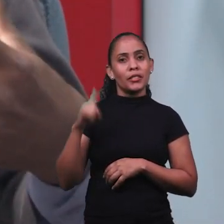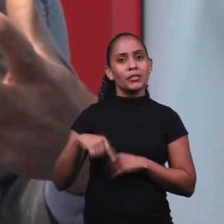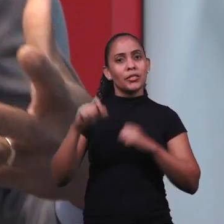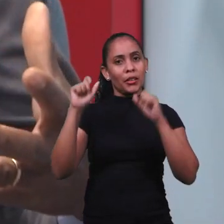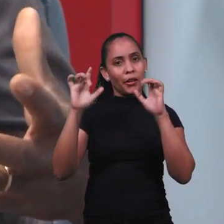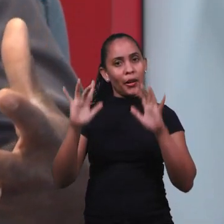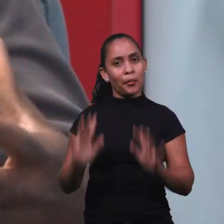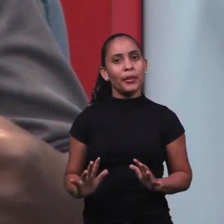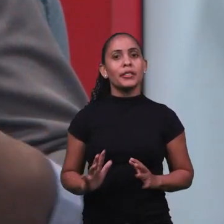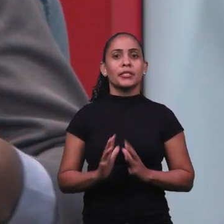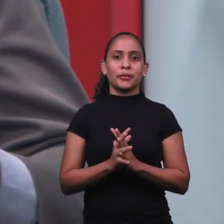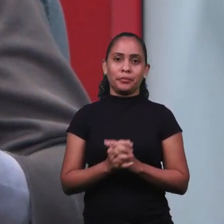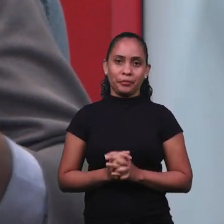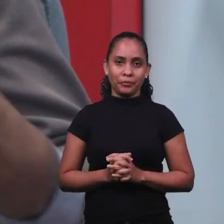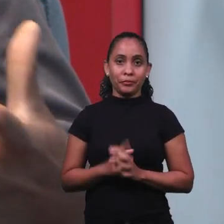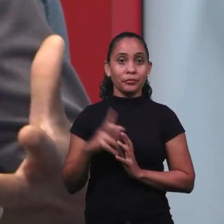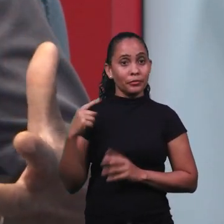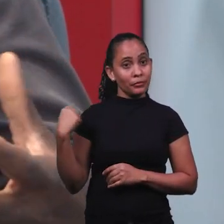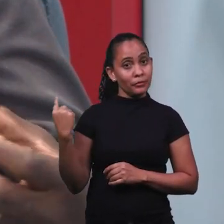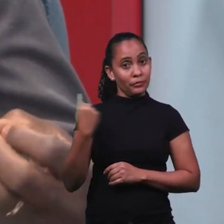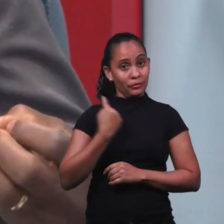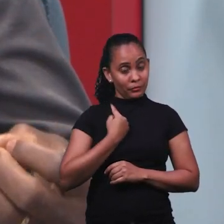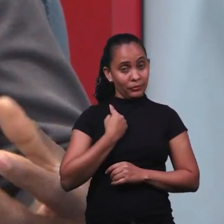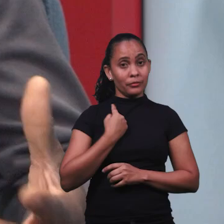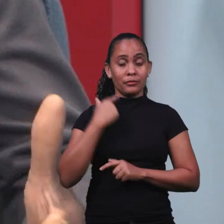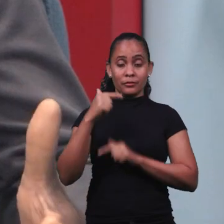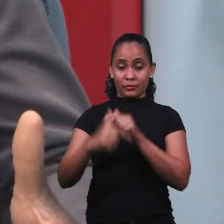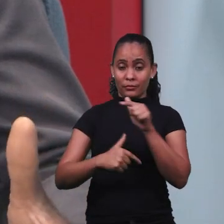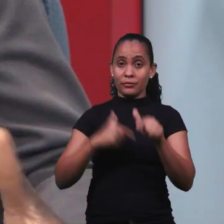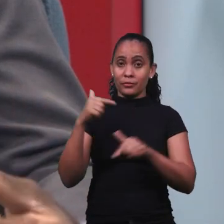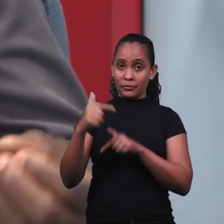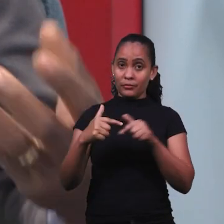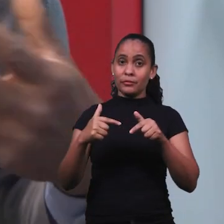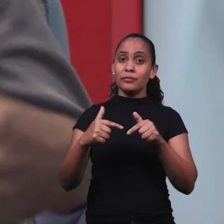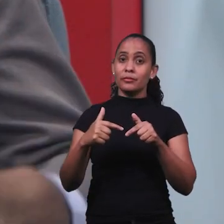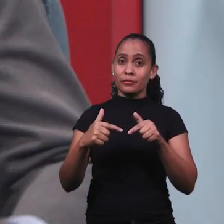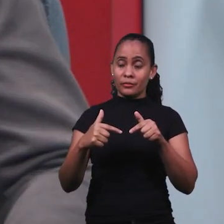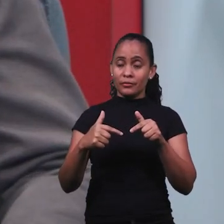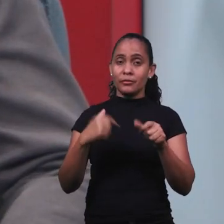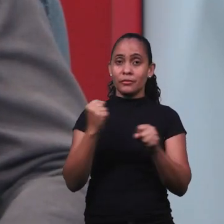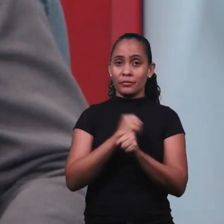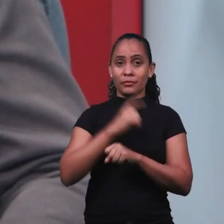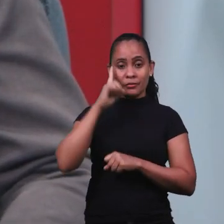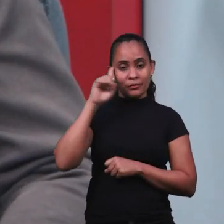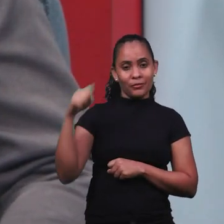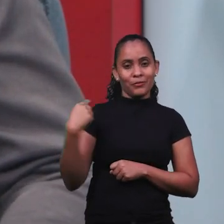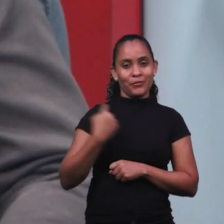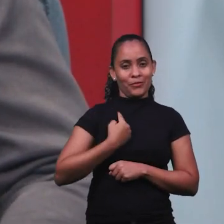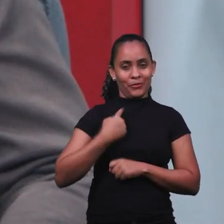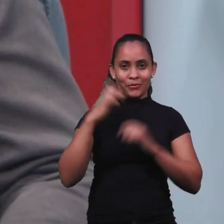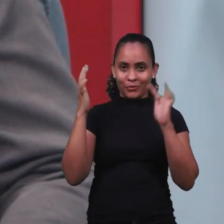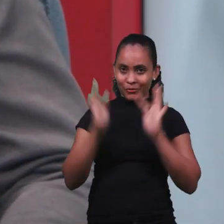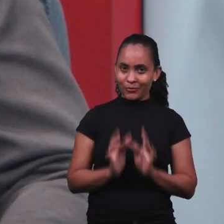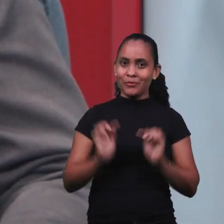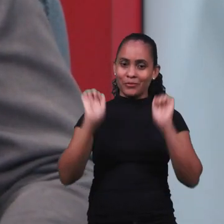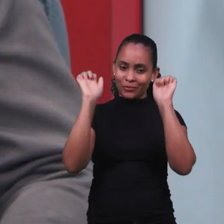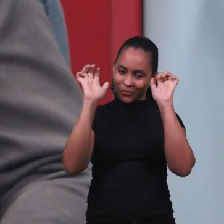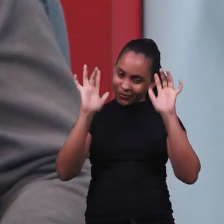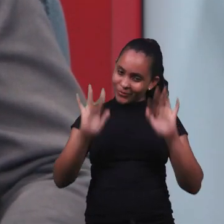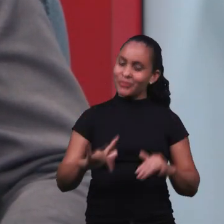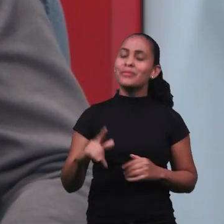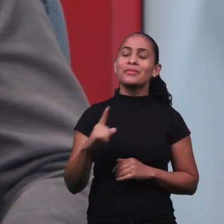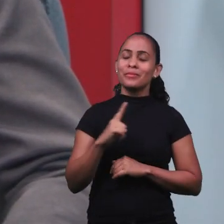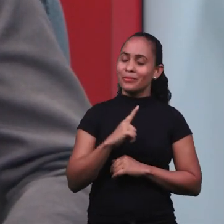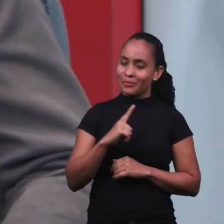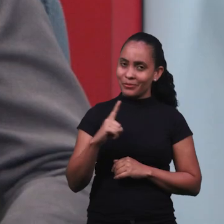porque a cada dia que nós realizamos essa obra maravilhosa, nós somos beneficiados.